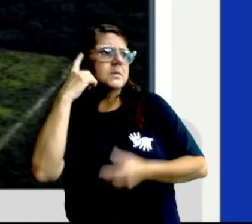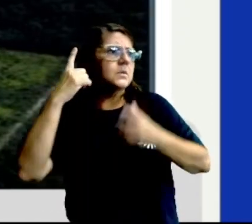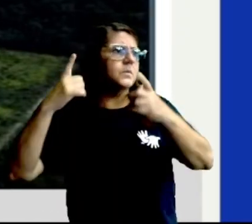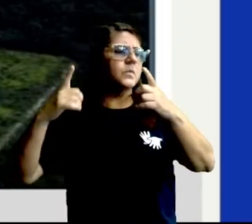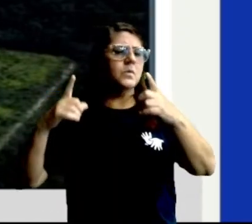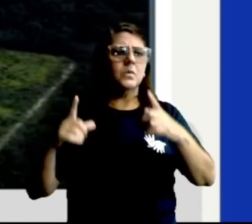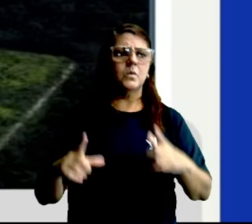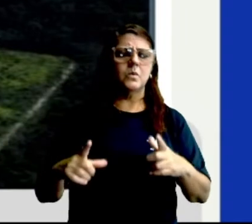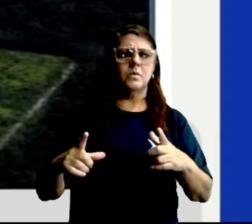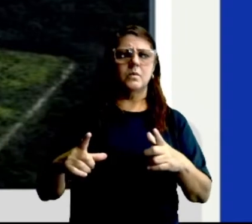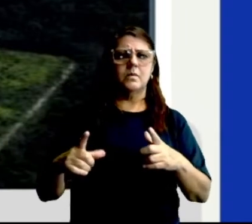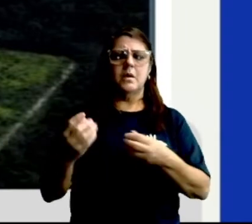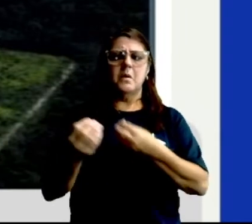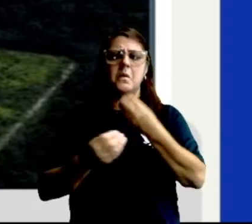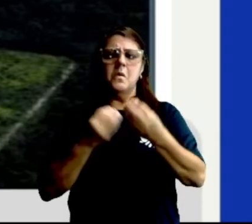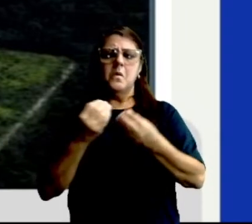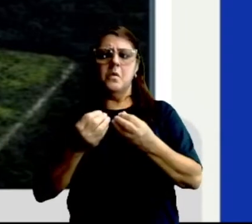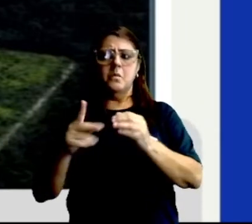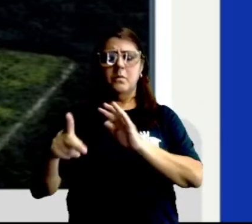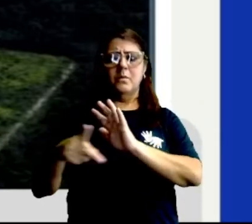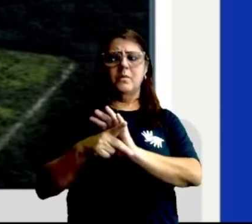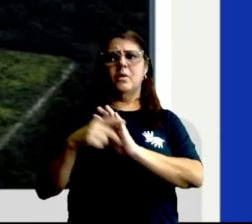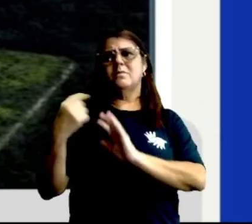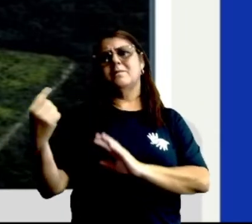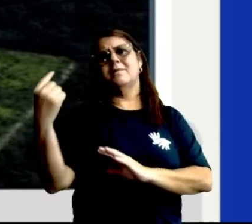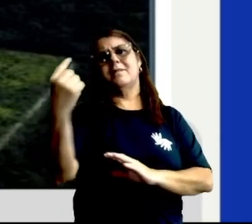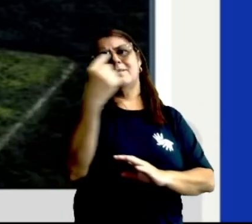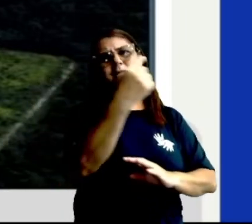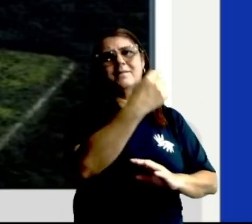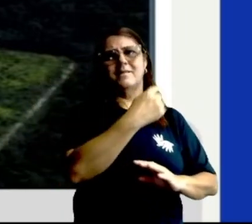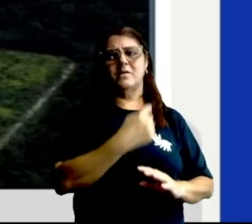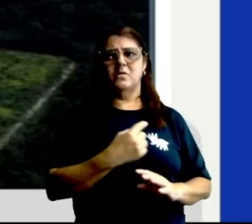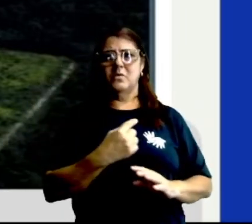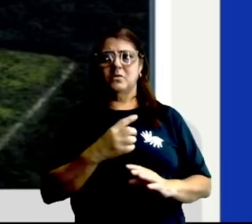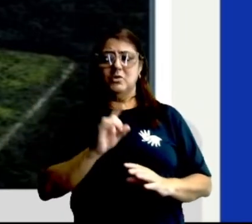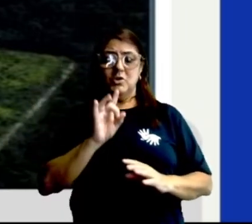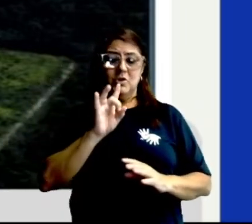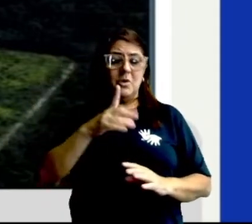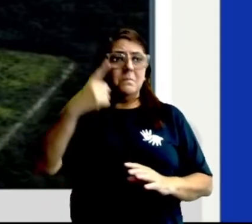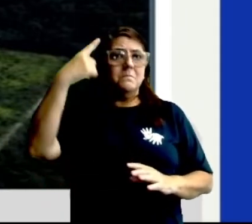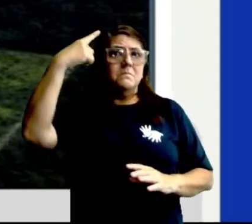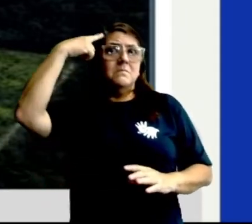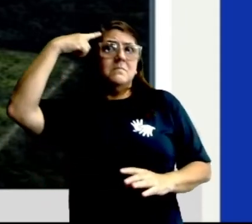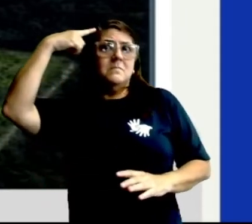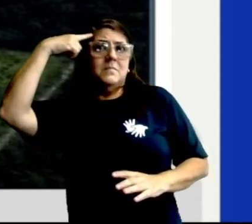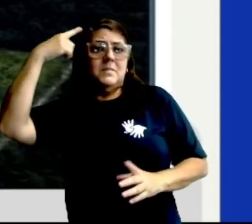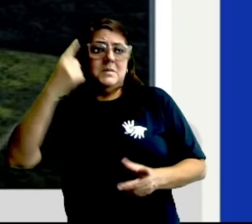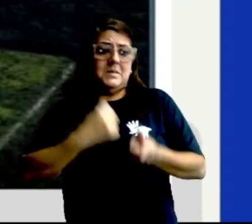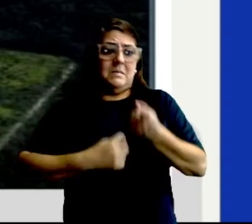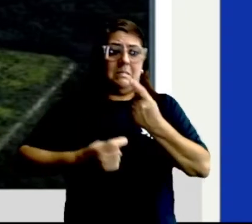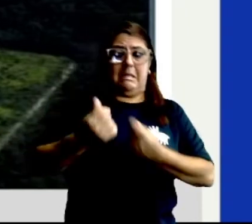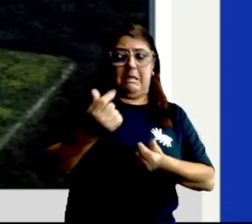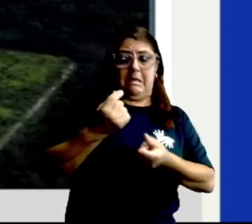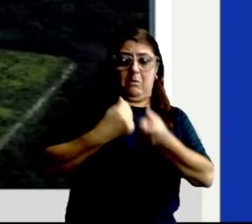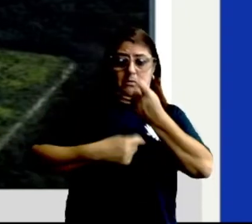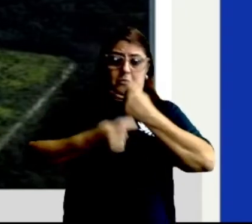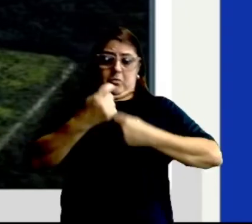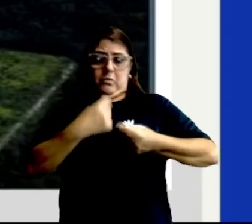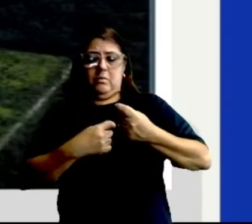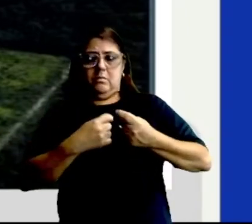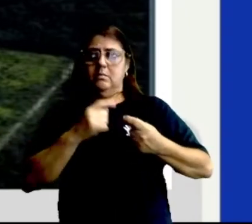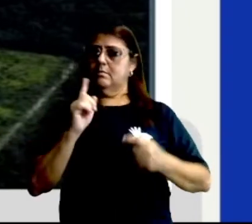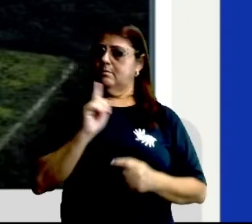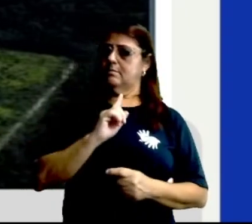ambiente o meio ambiente como algo nosso né gente não é só o lucro né É É a nossa vida é o que a gente precisa